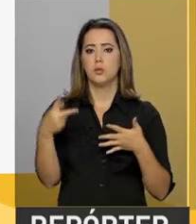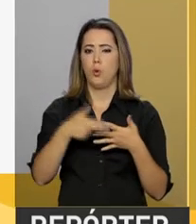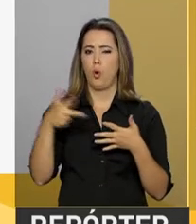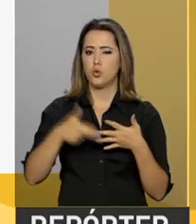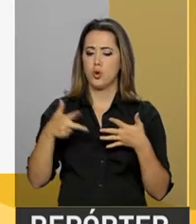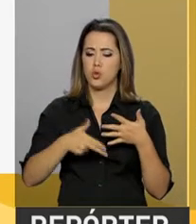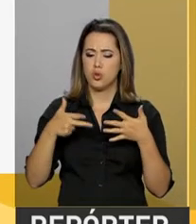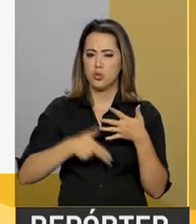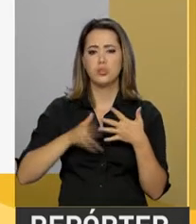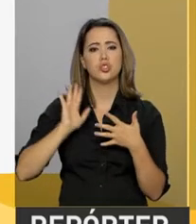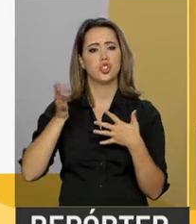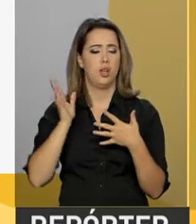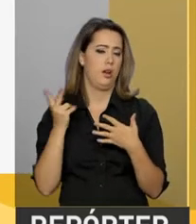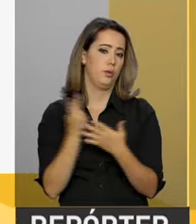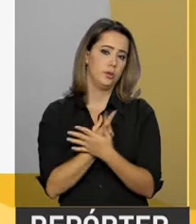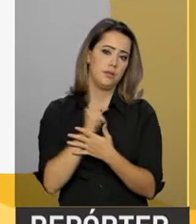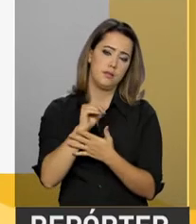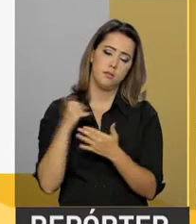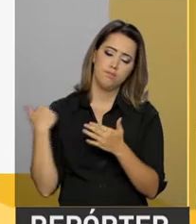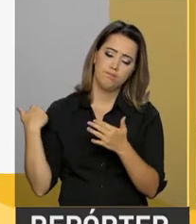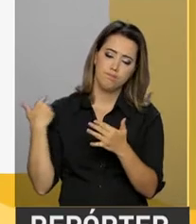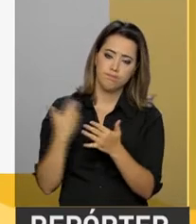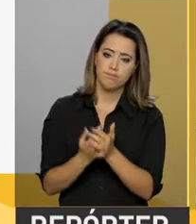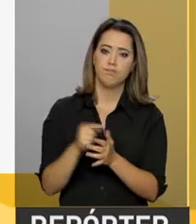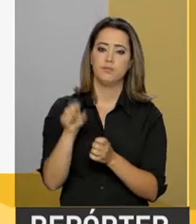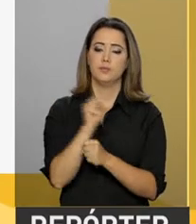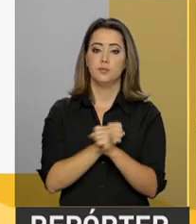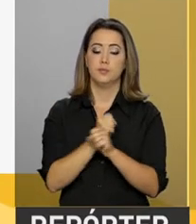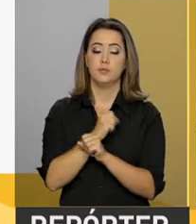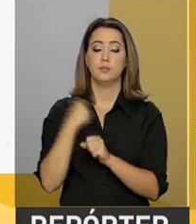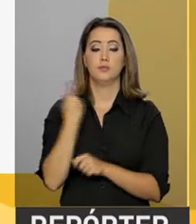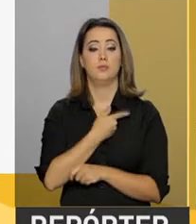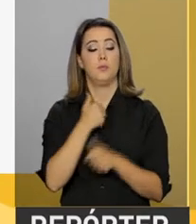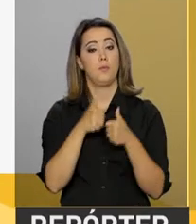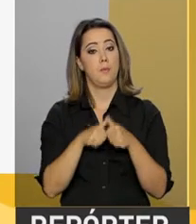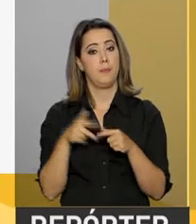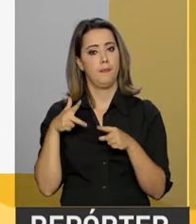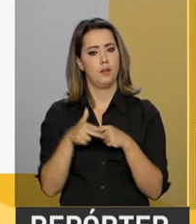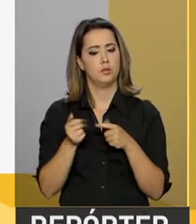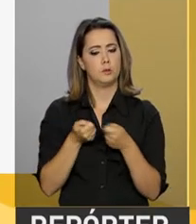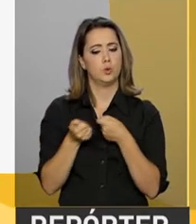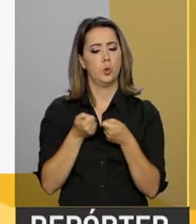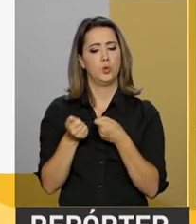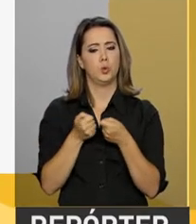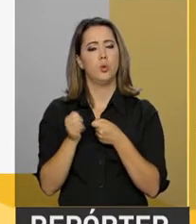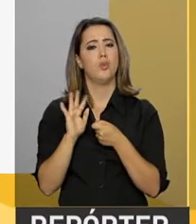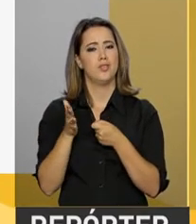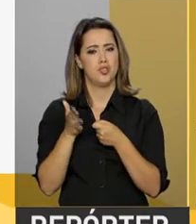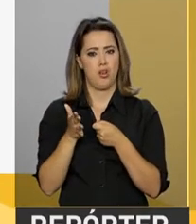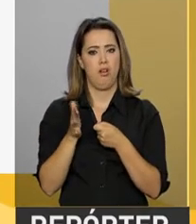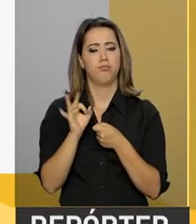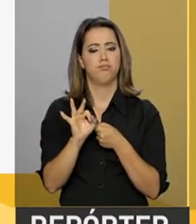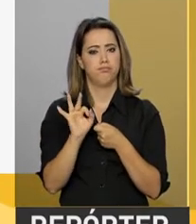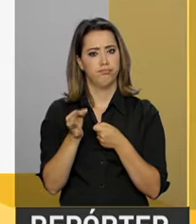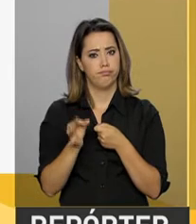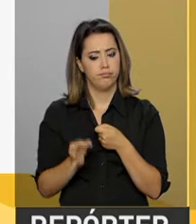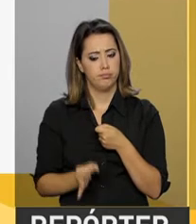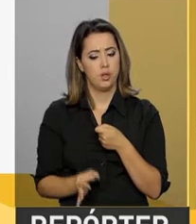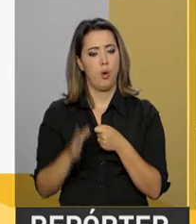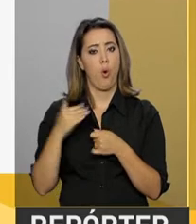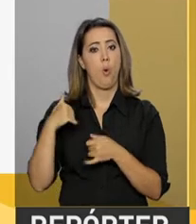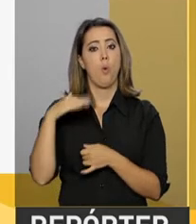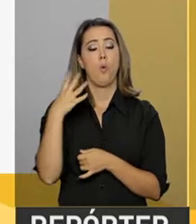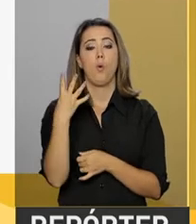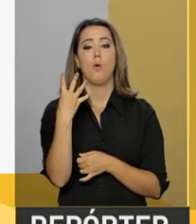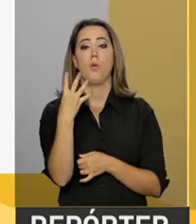gasto já foram feitos ao longo desse ano nós estamos com o pensamento já já tínhamos o contingenciamento de quase